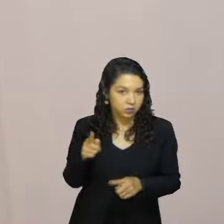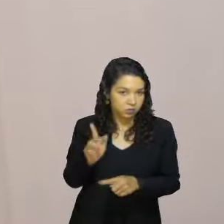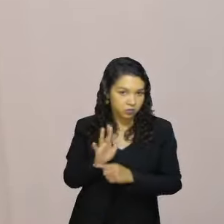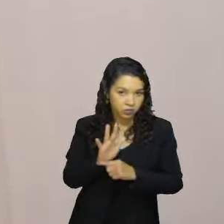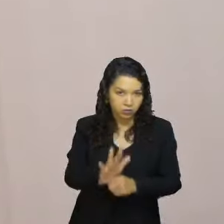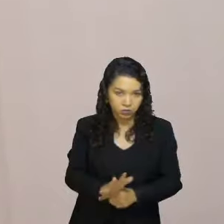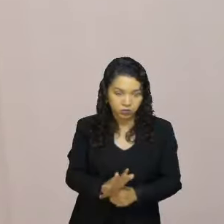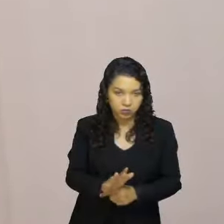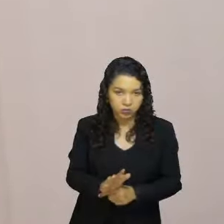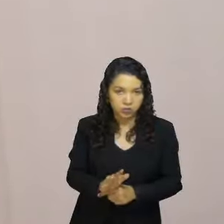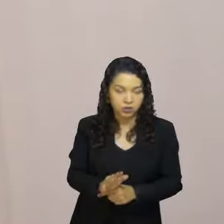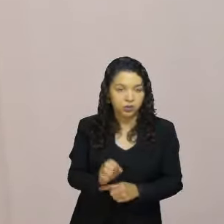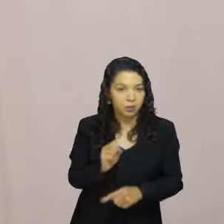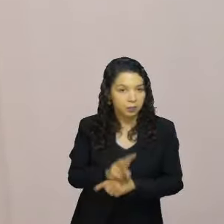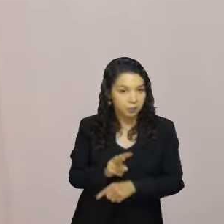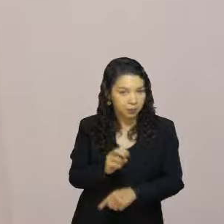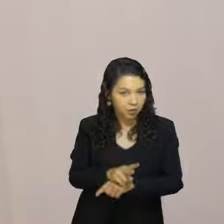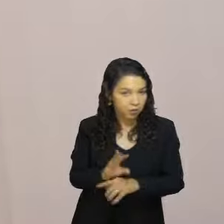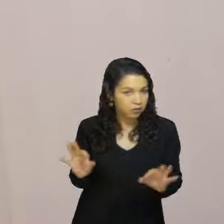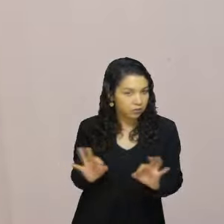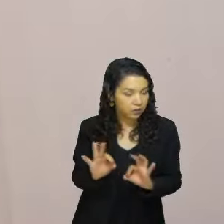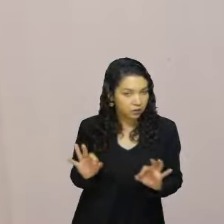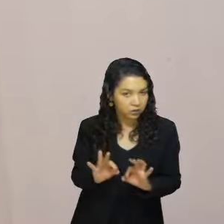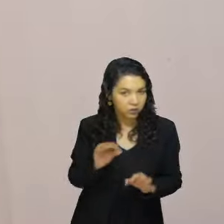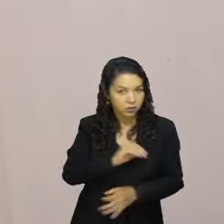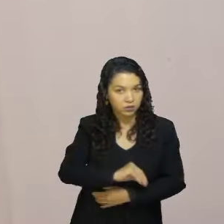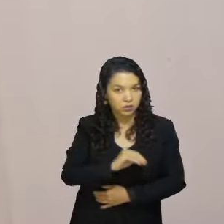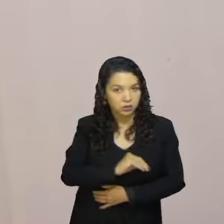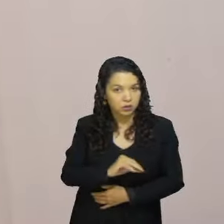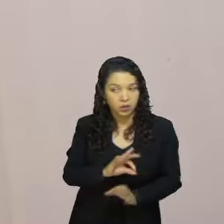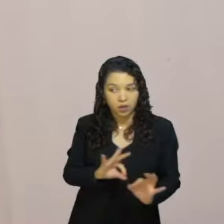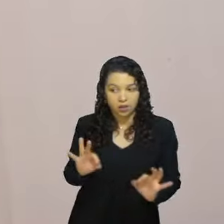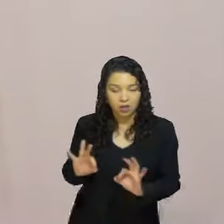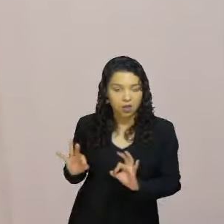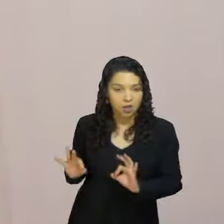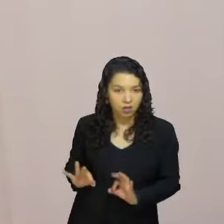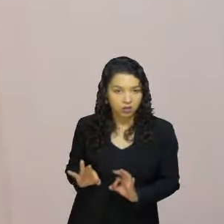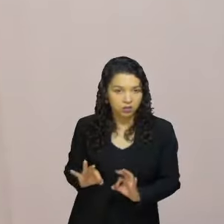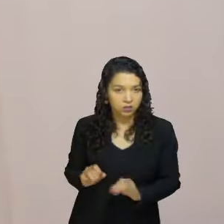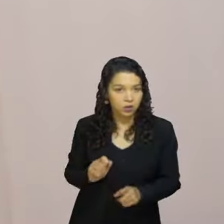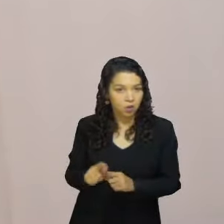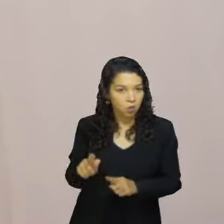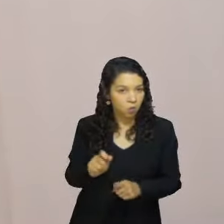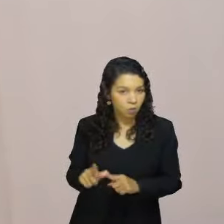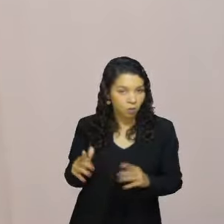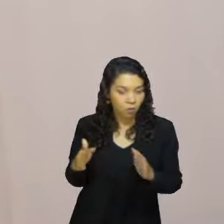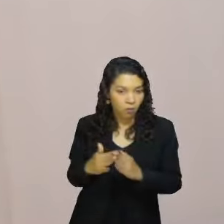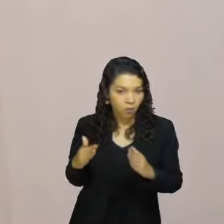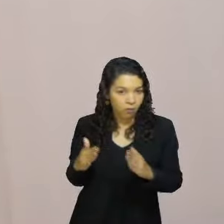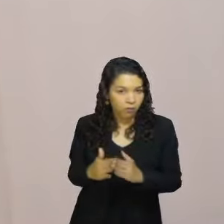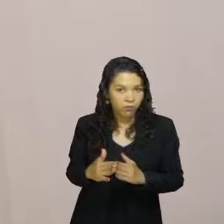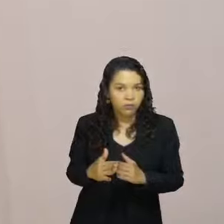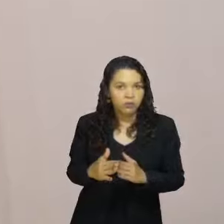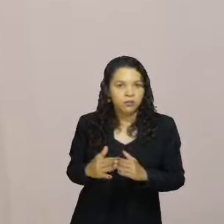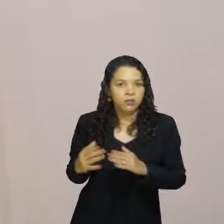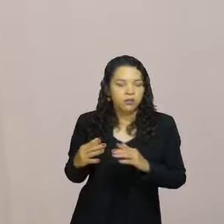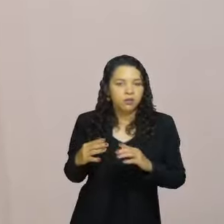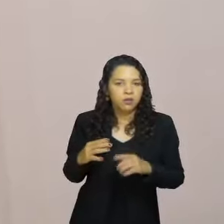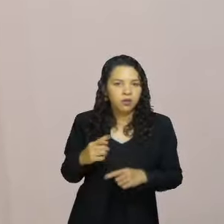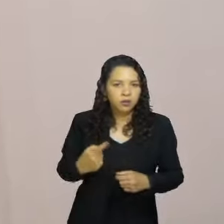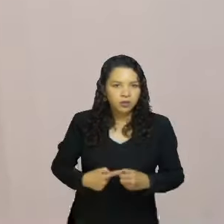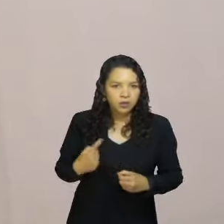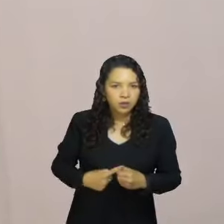emprego, não geram renda para absolutamente ninguém e nem alugam um imóvel numa cidade para gerar algum emprego, alguma renda.